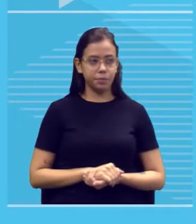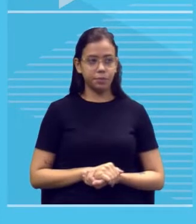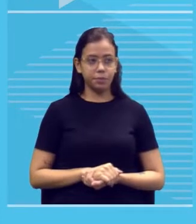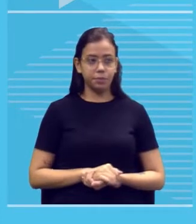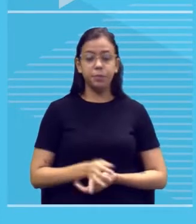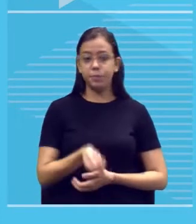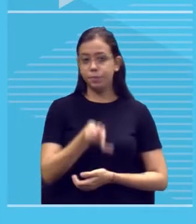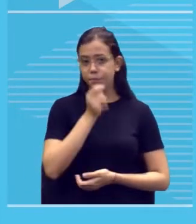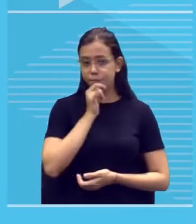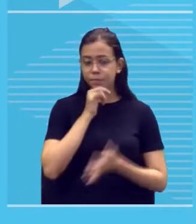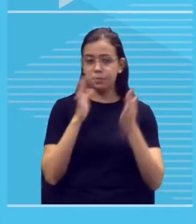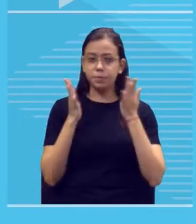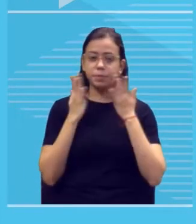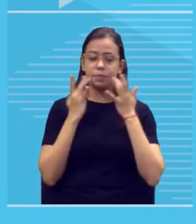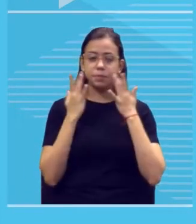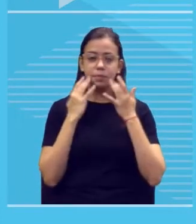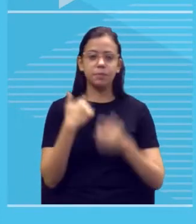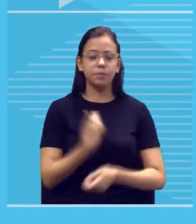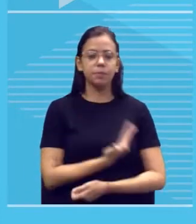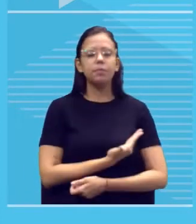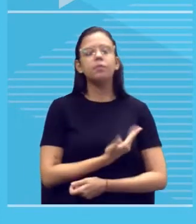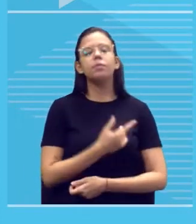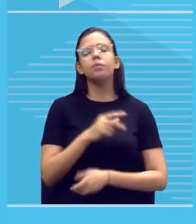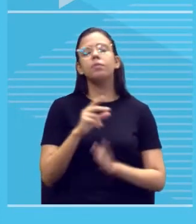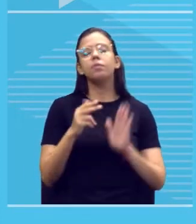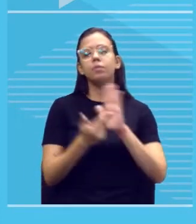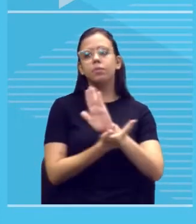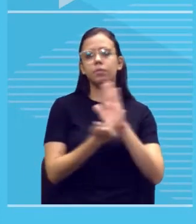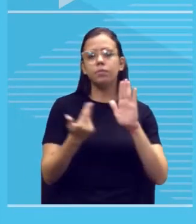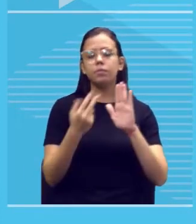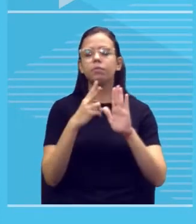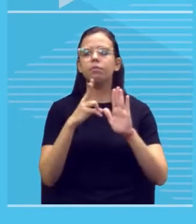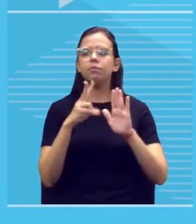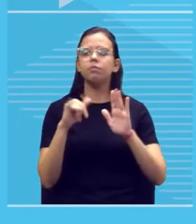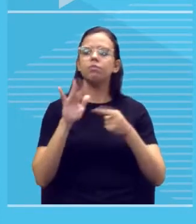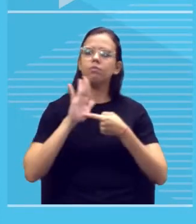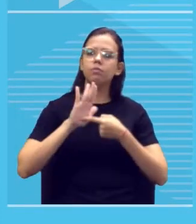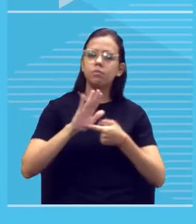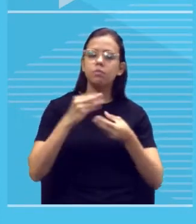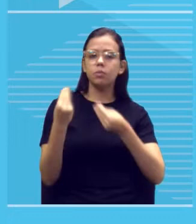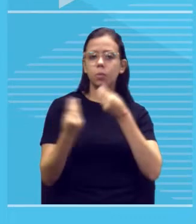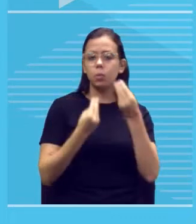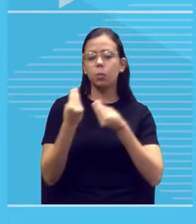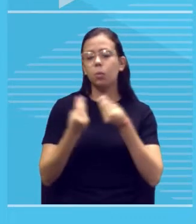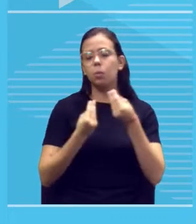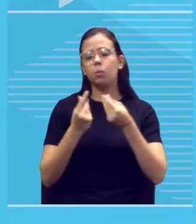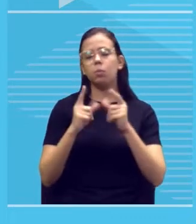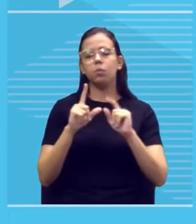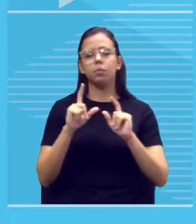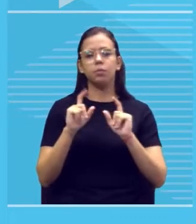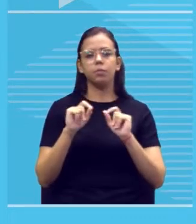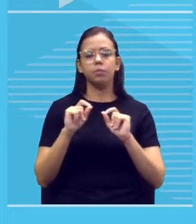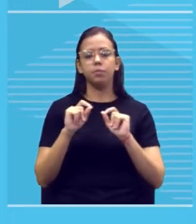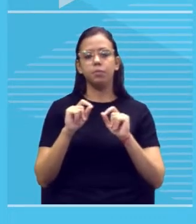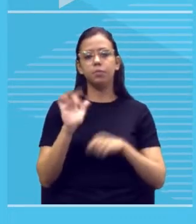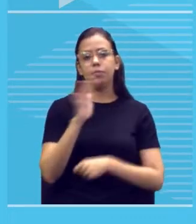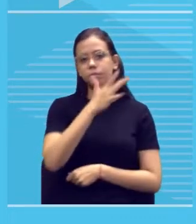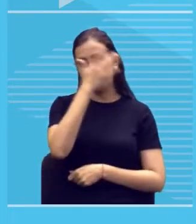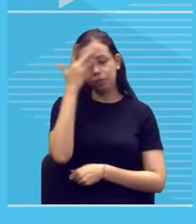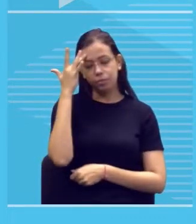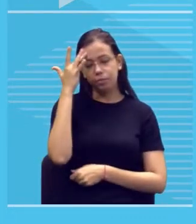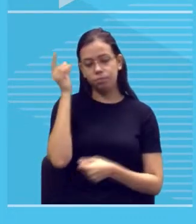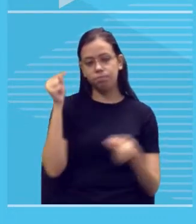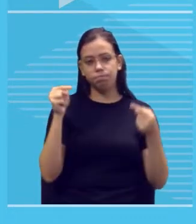casamento do Pequeno Burguês ele ele explora muito essa situação de colocar as pessoas dentro